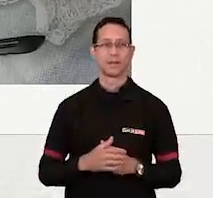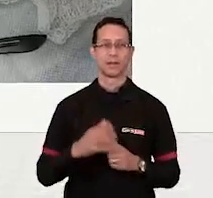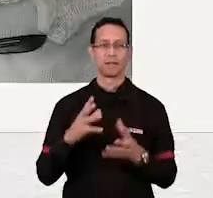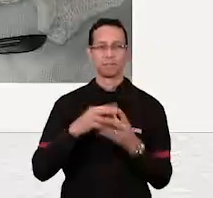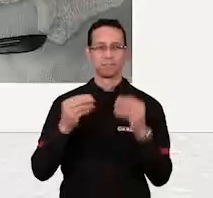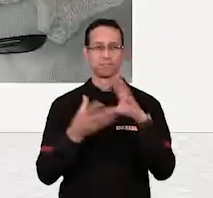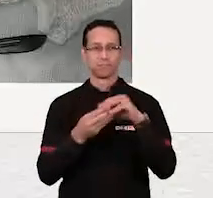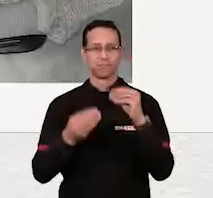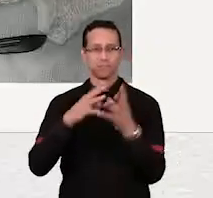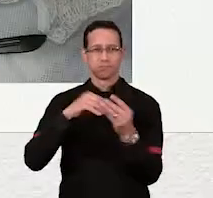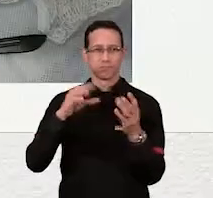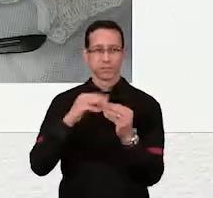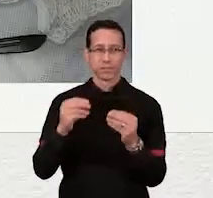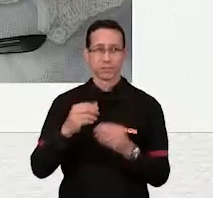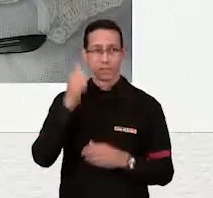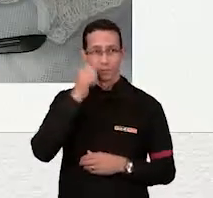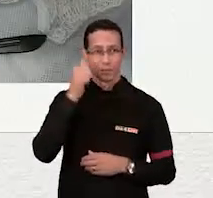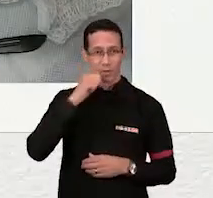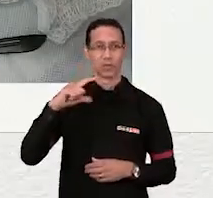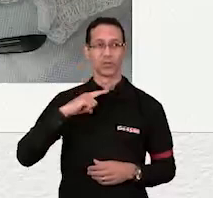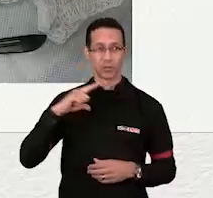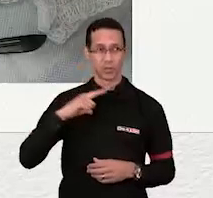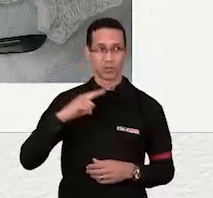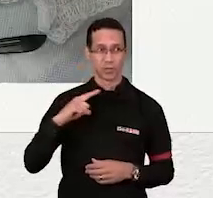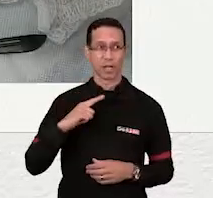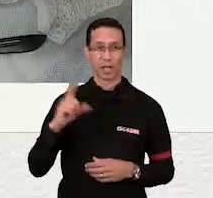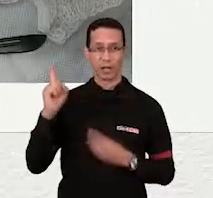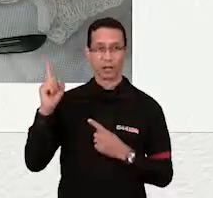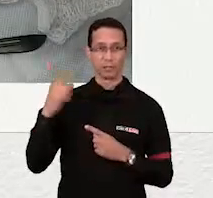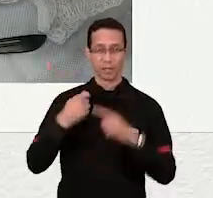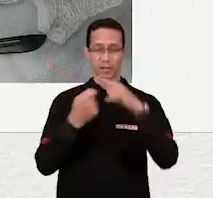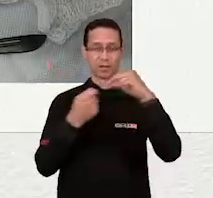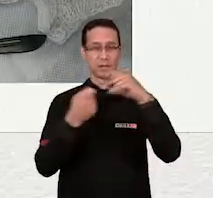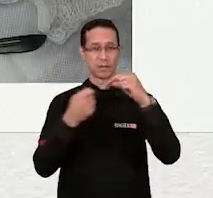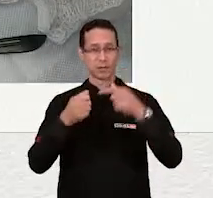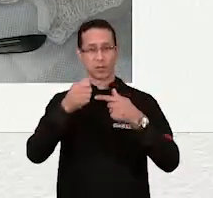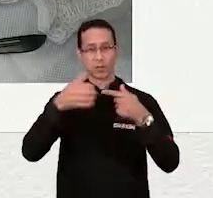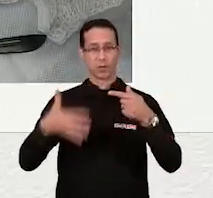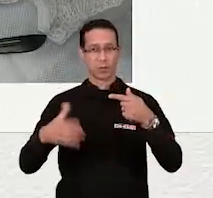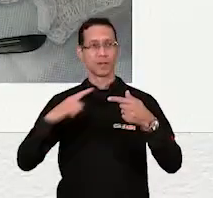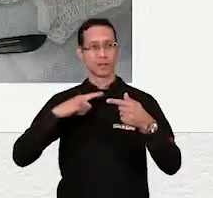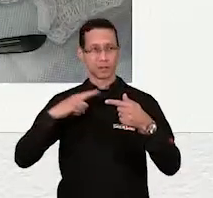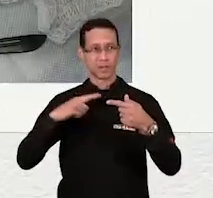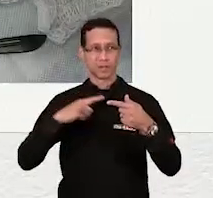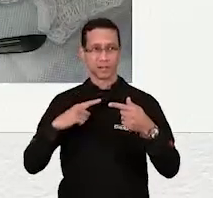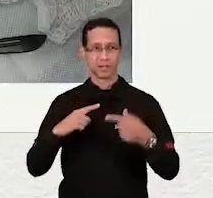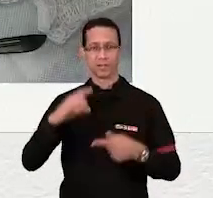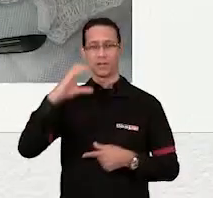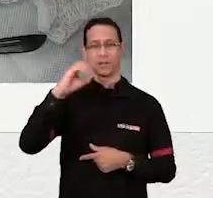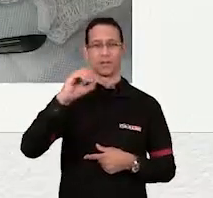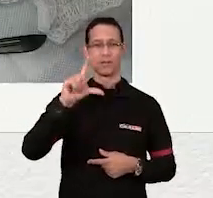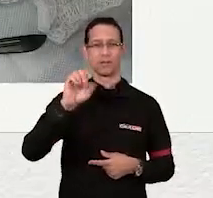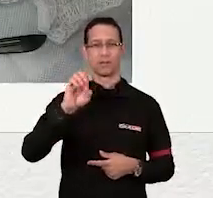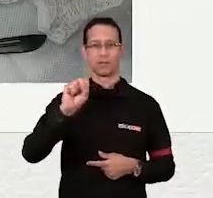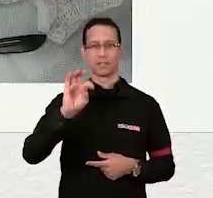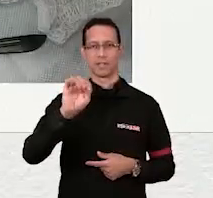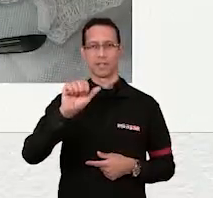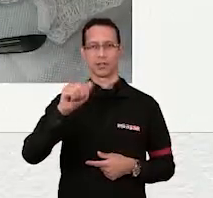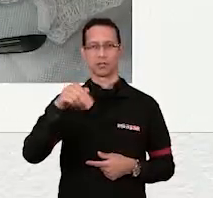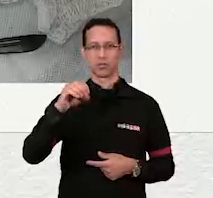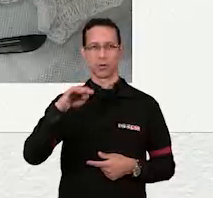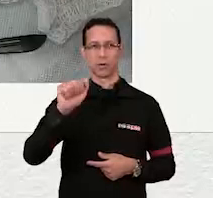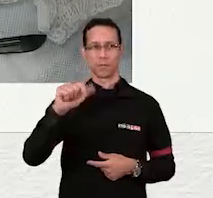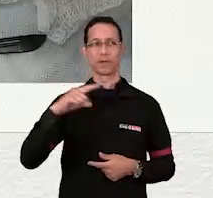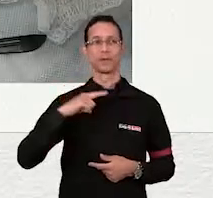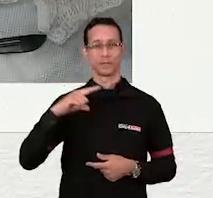Isso é uma moça com colisteatoma. Se vocês quiserem achar esse artigo, você escreve no Google, colisteatoma grave. Vai achar essa moça, você clica, tem